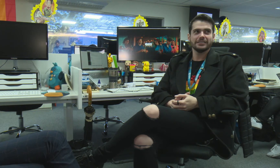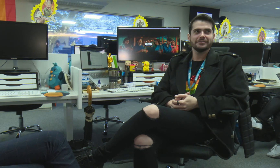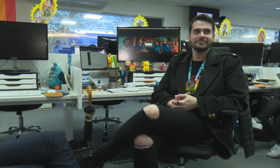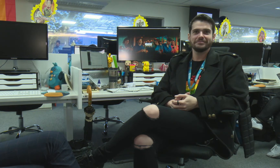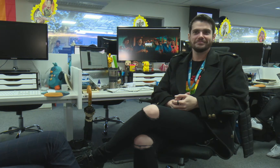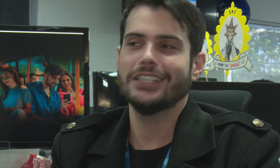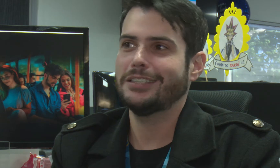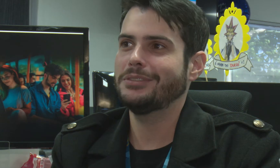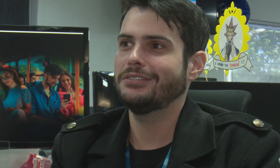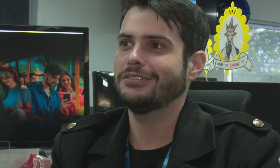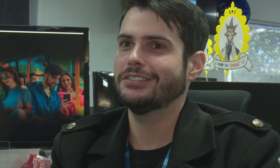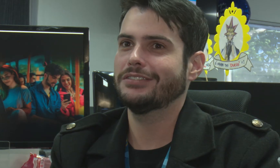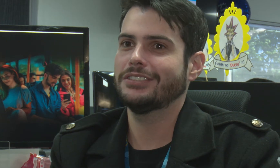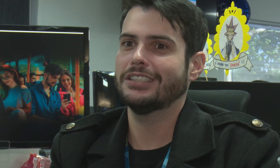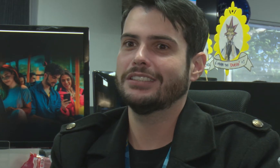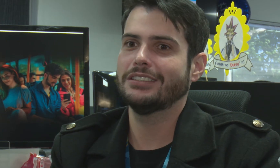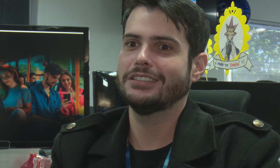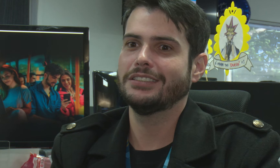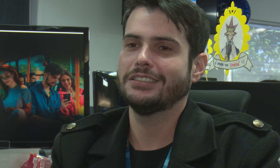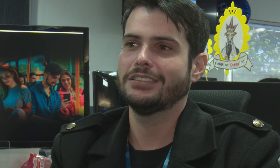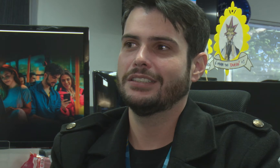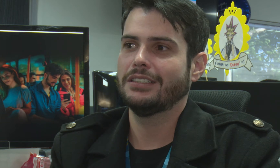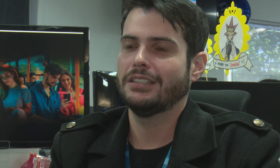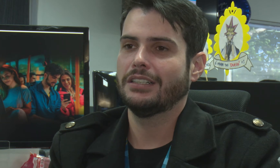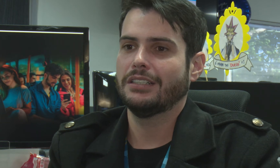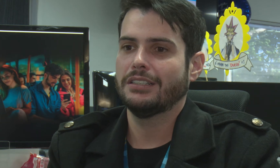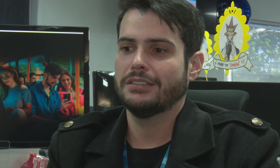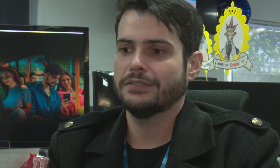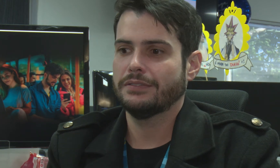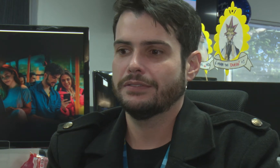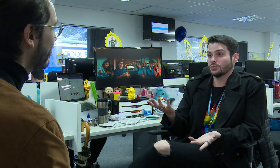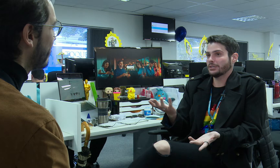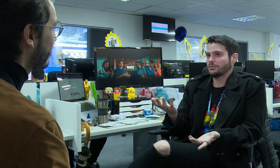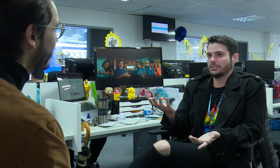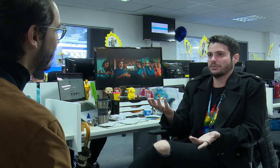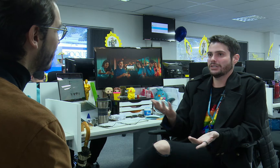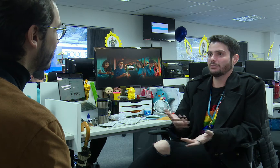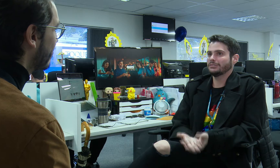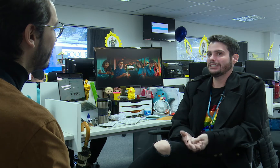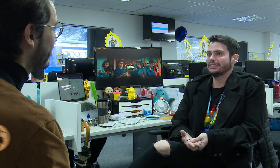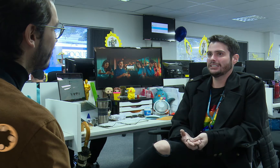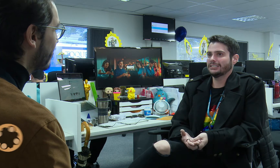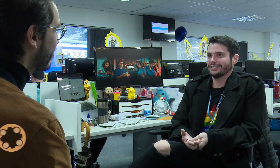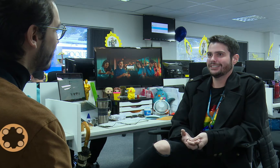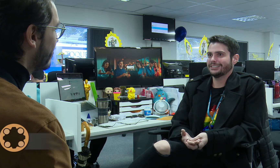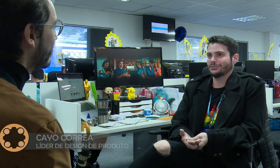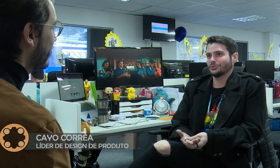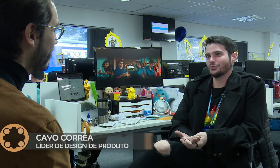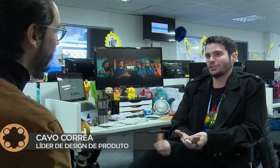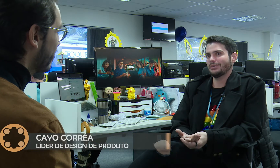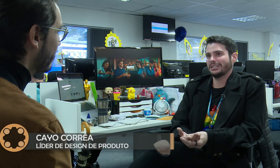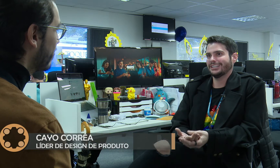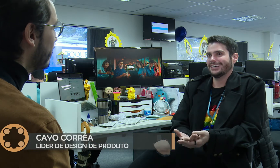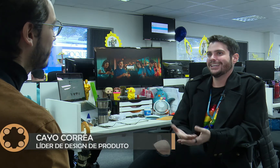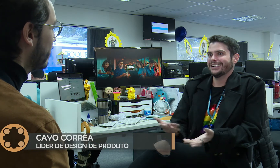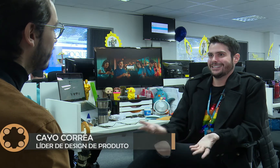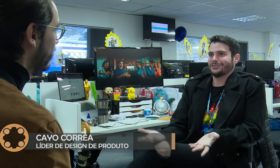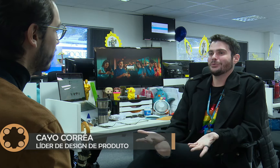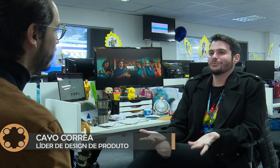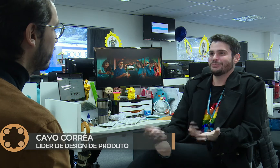ao seu profissional. Agora sobra espaço para ser quem ele quer. Seria super difícil eu virar um líder, né, de um